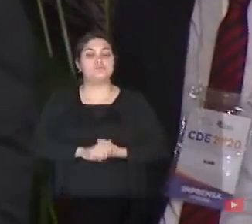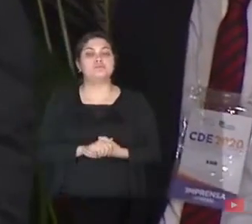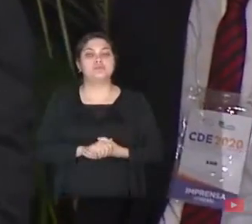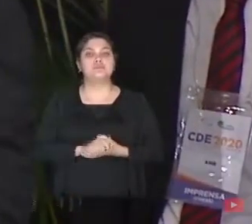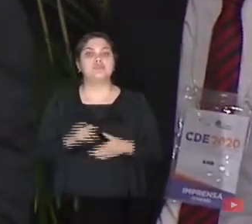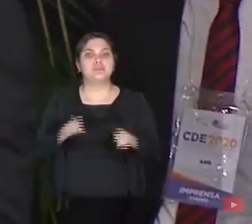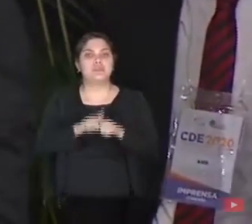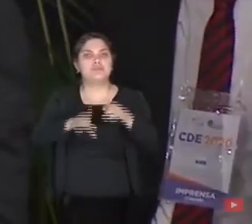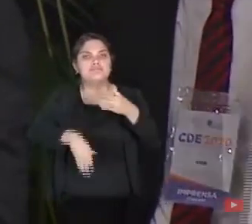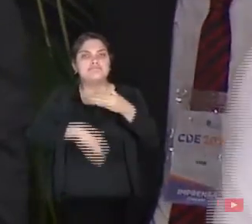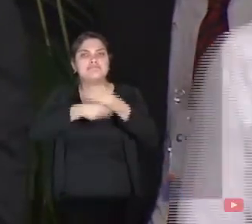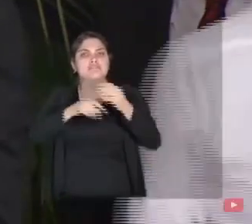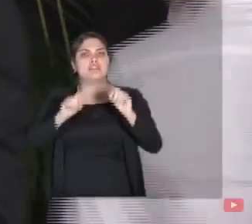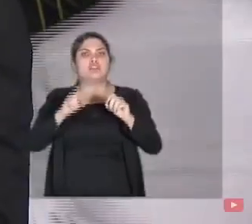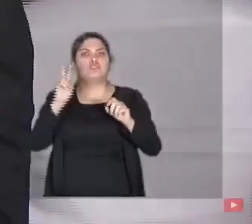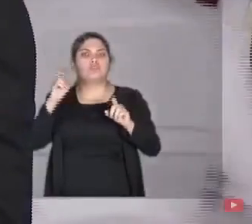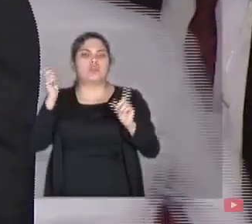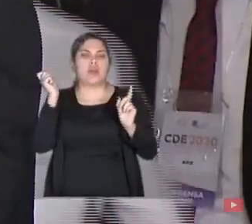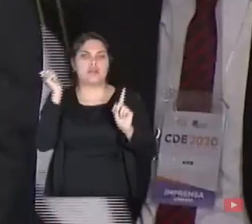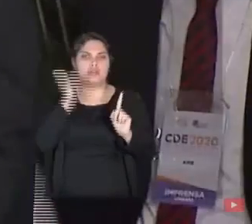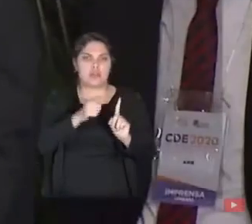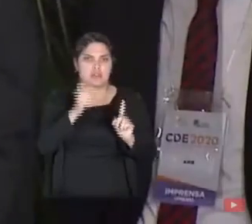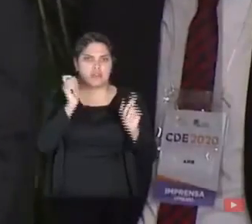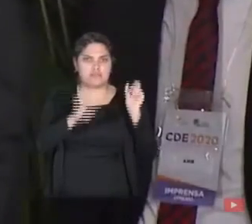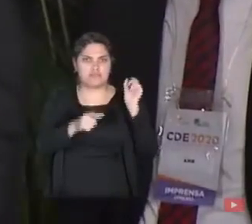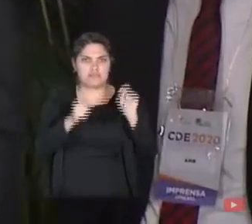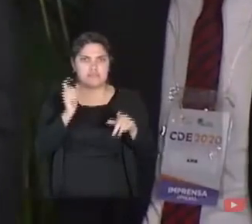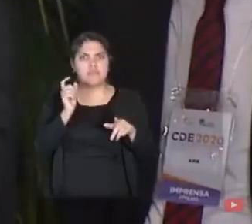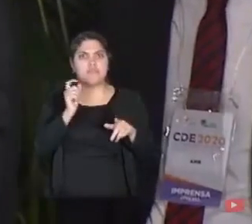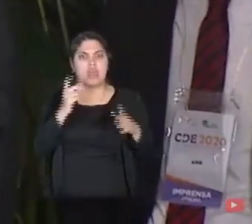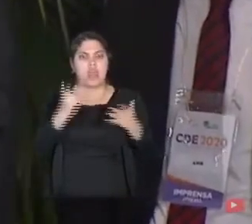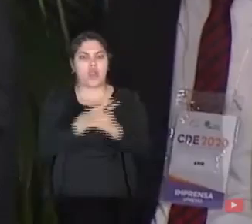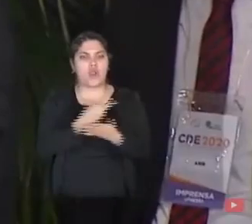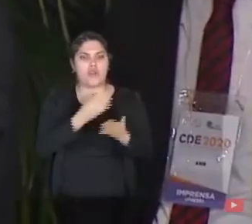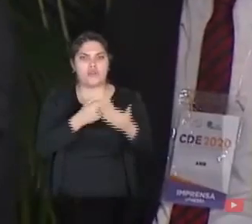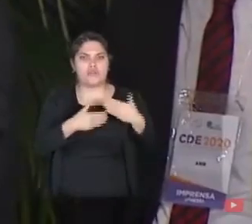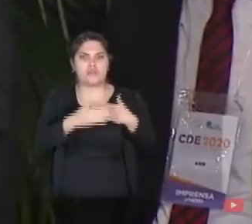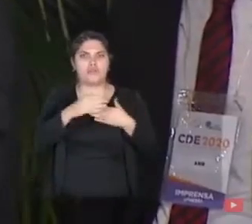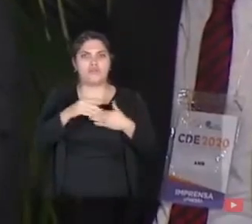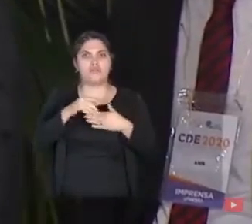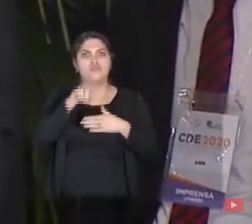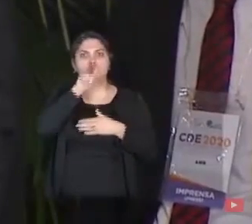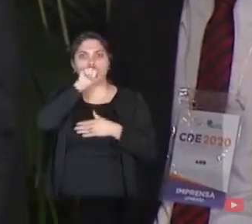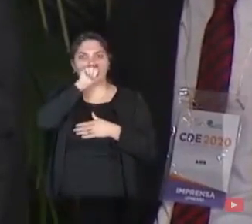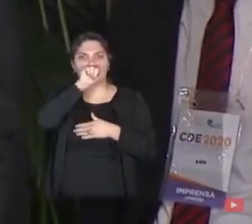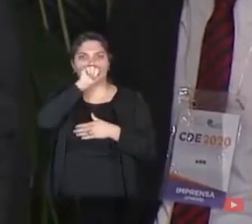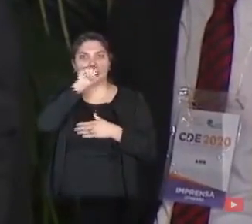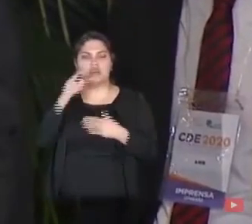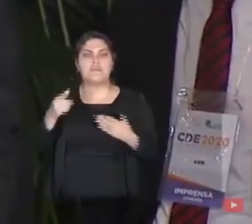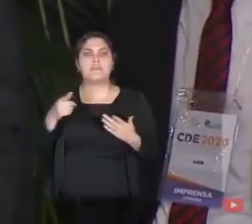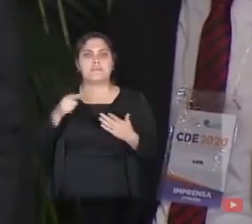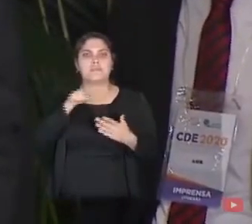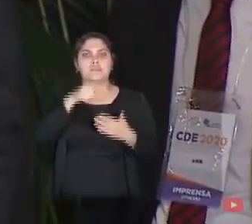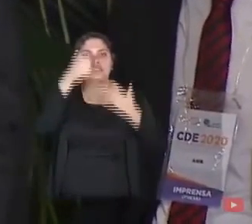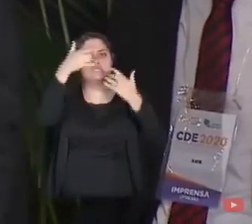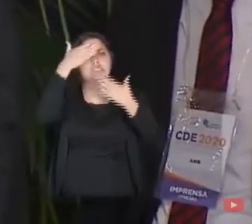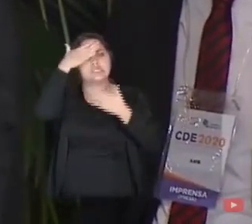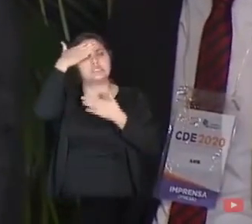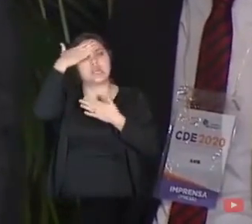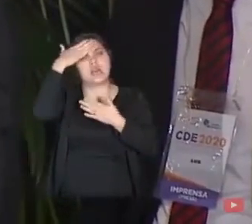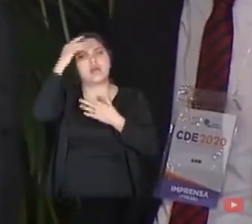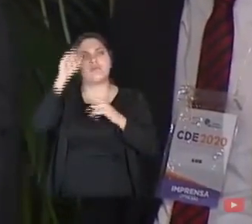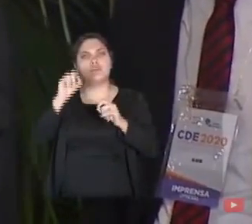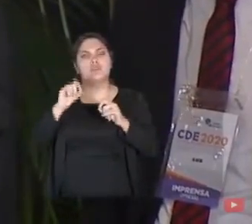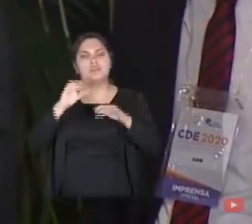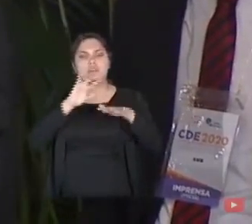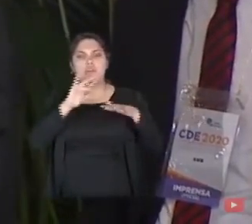queria reforçar também essa questão do ataque. Há pouco no Twitter, né, enfim, o senhor sabe que as